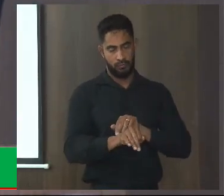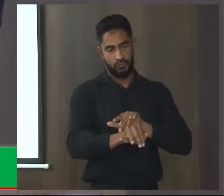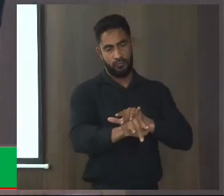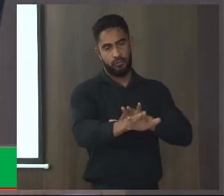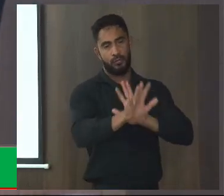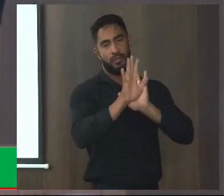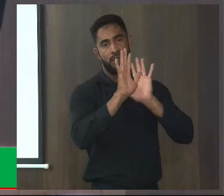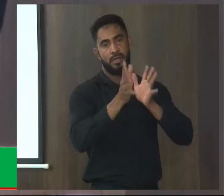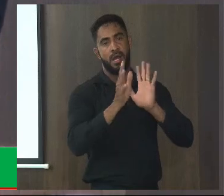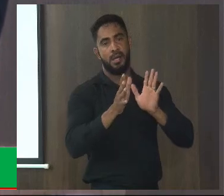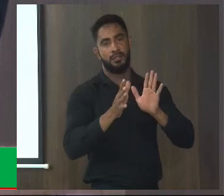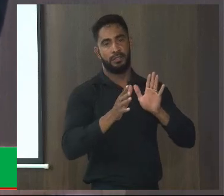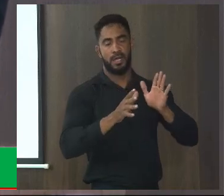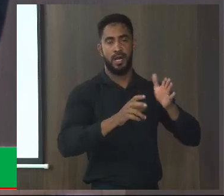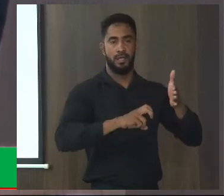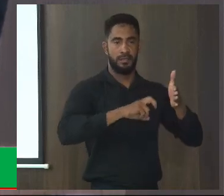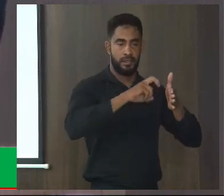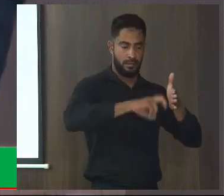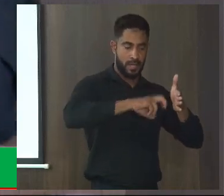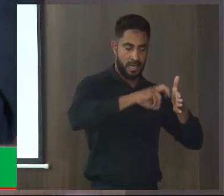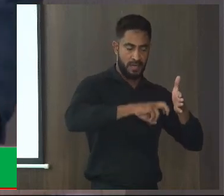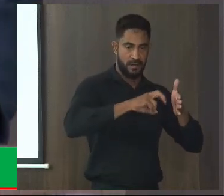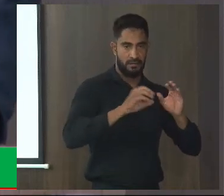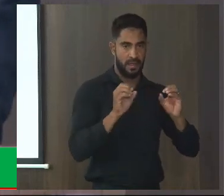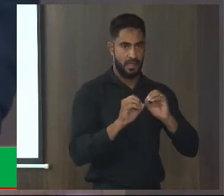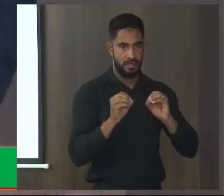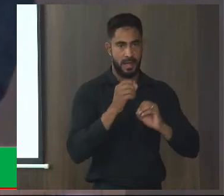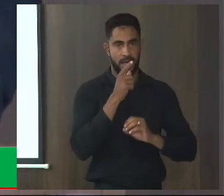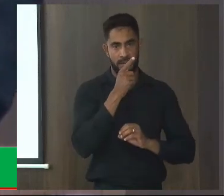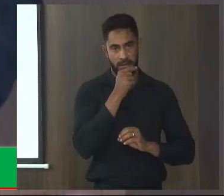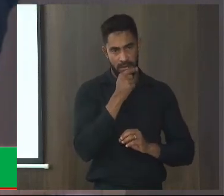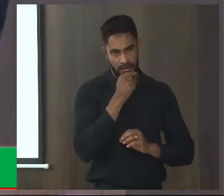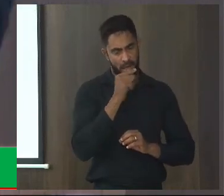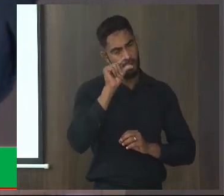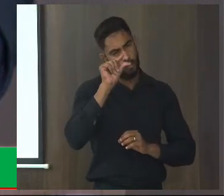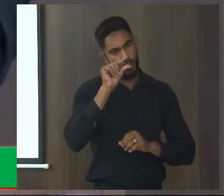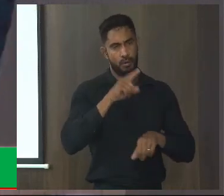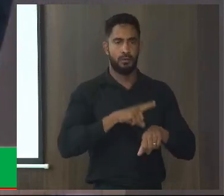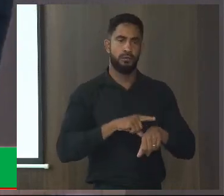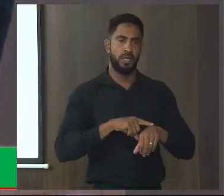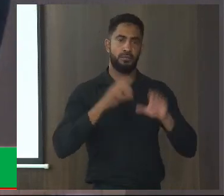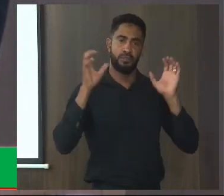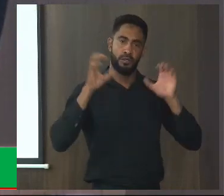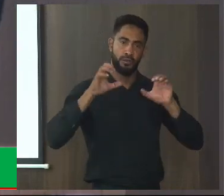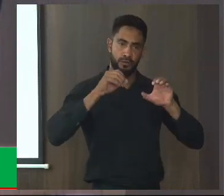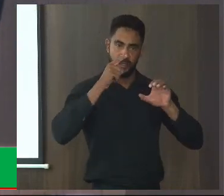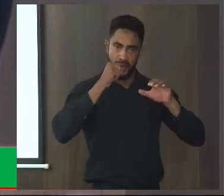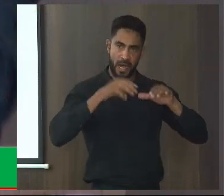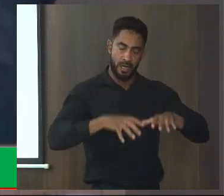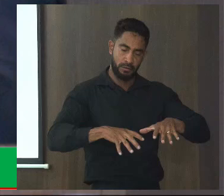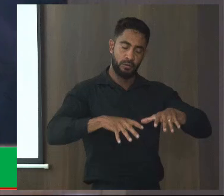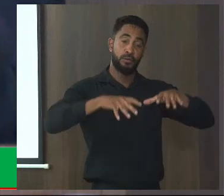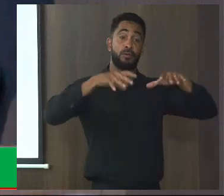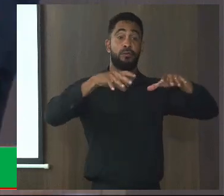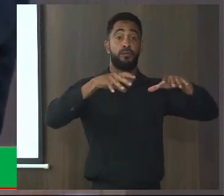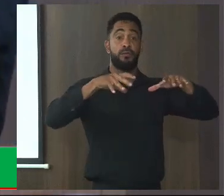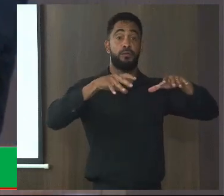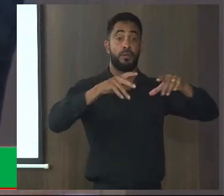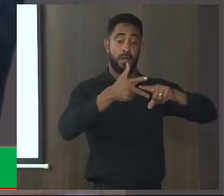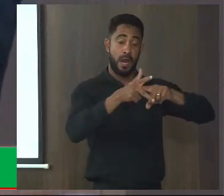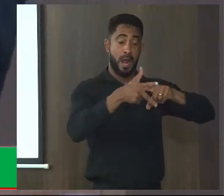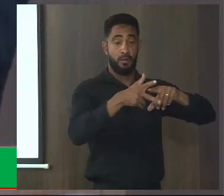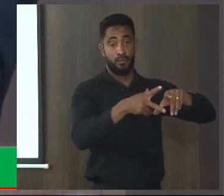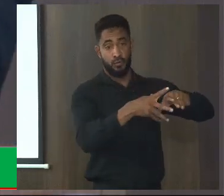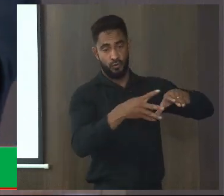eles já estão minerando na cava sem água. Então, isso é pouco tempo, é só na hora que chove que enche as bombas, puxa, mas